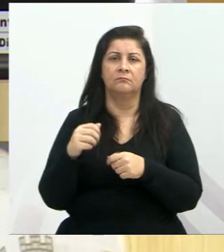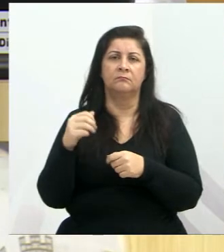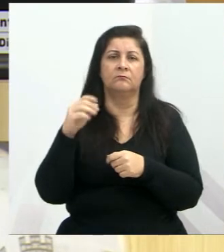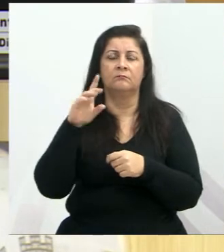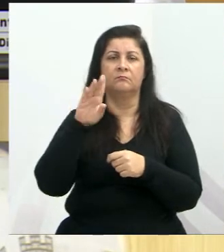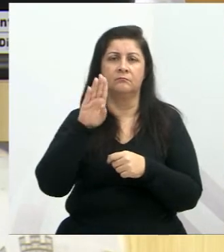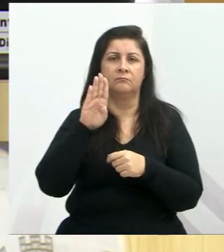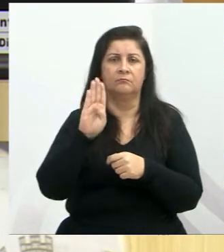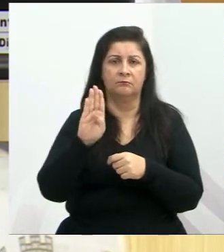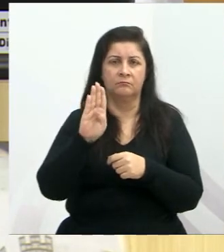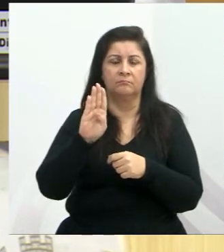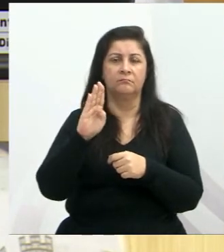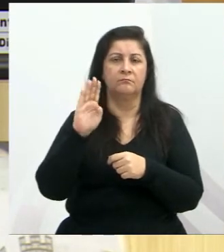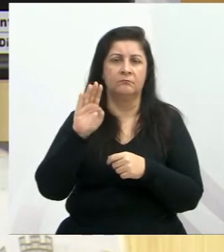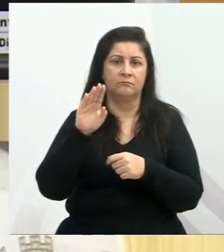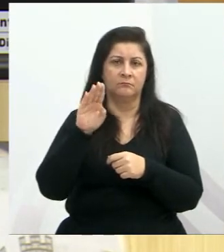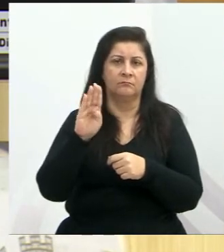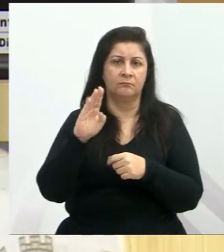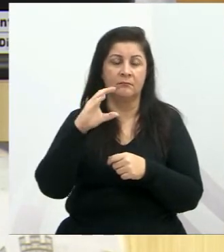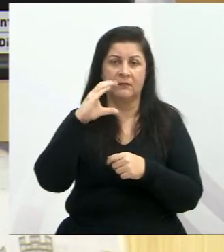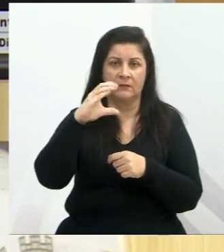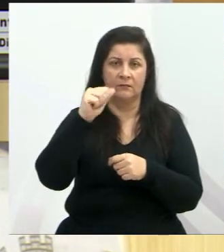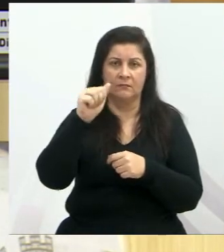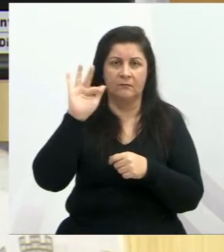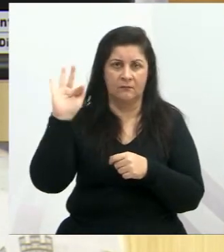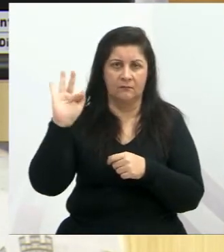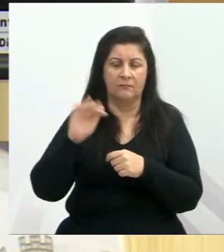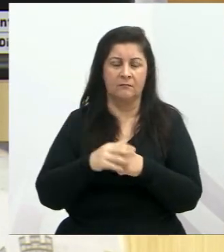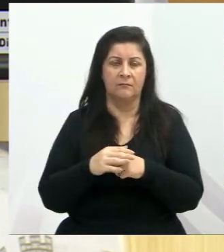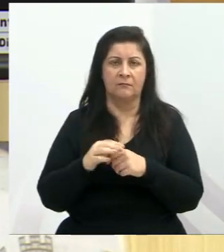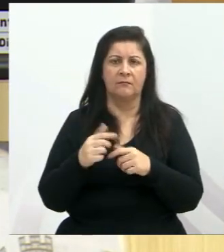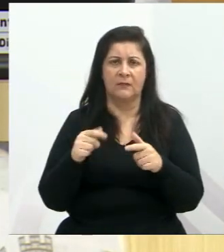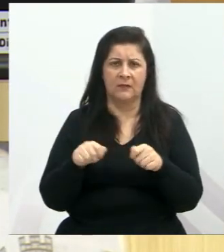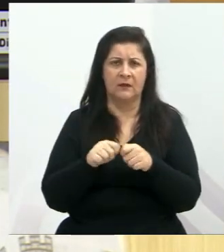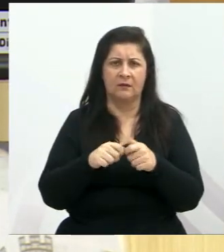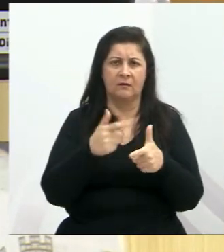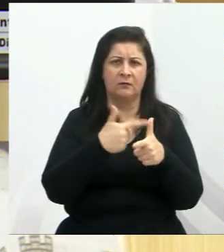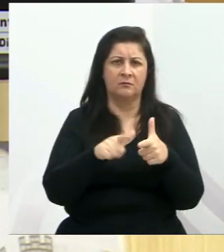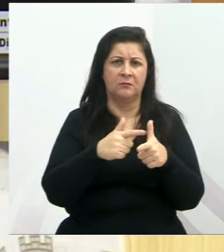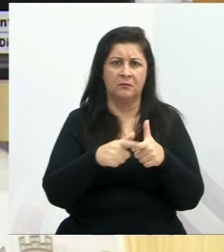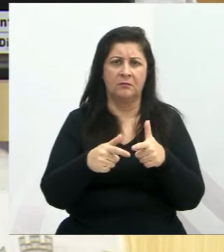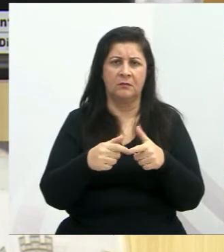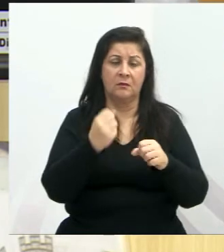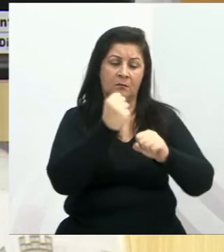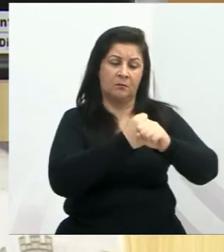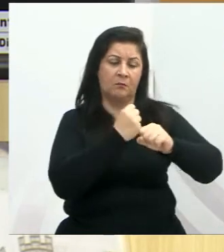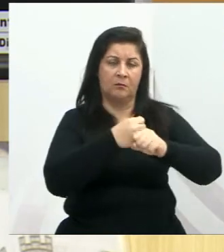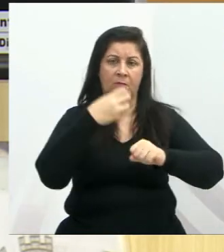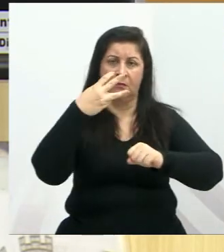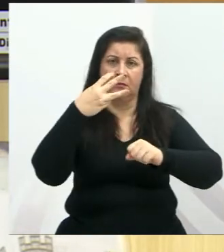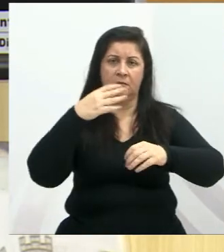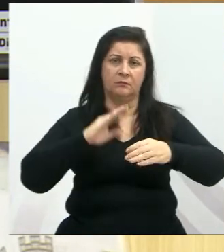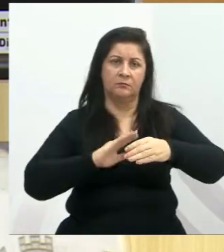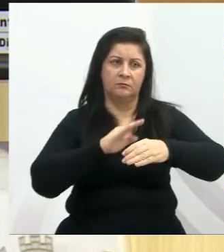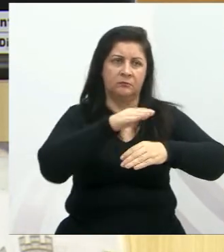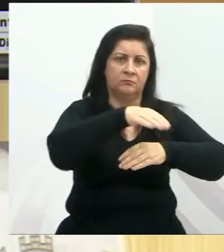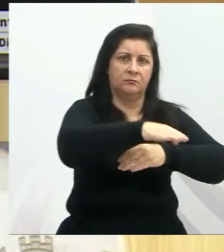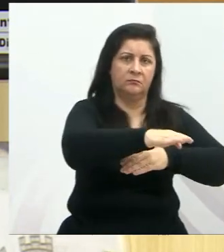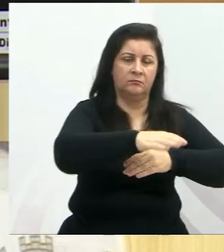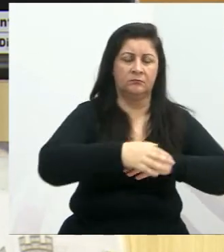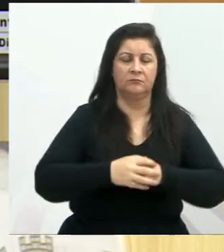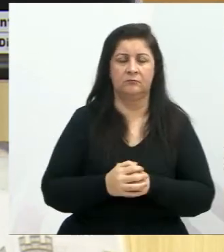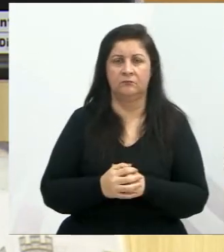Latina, CAF, para a realização de obras da terceira ponte em Jacareí. Requeremos